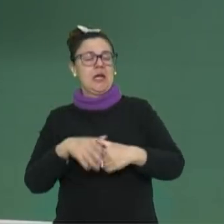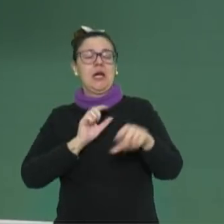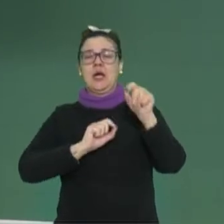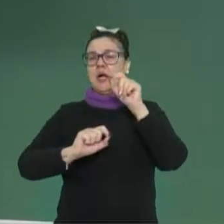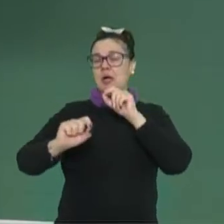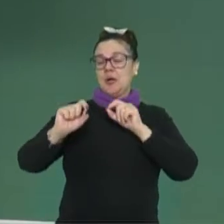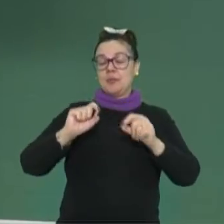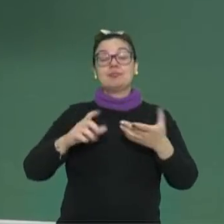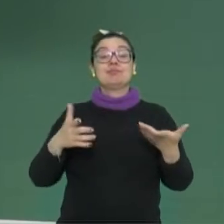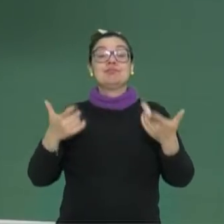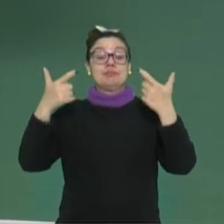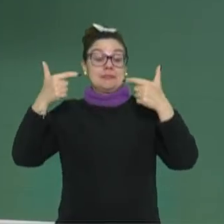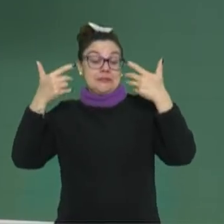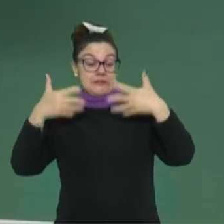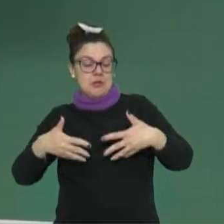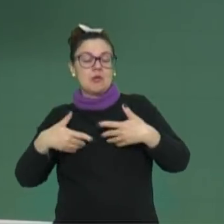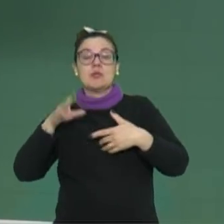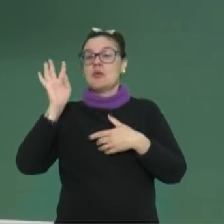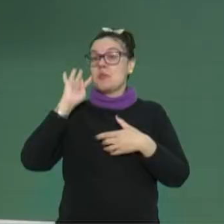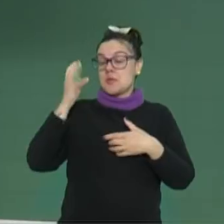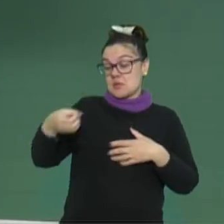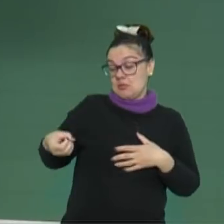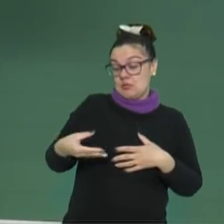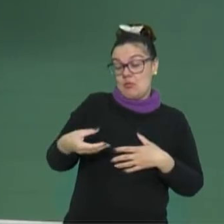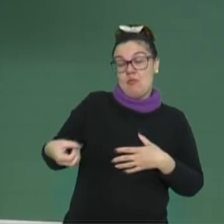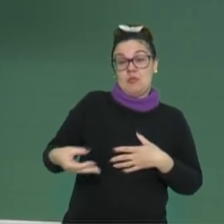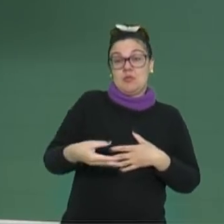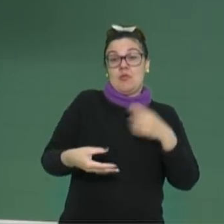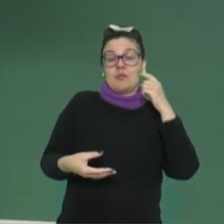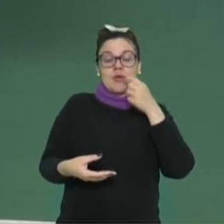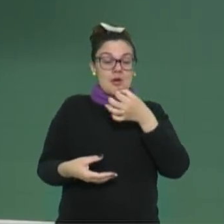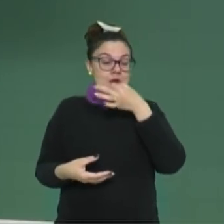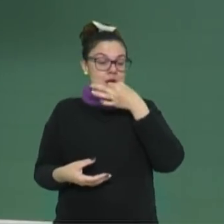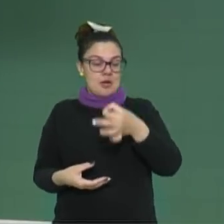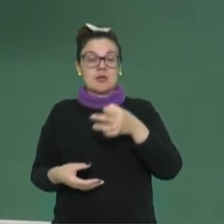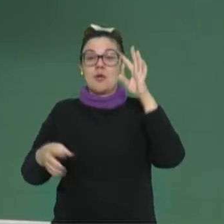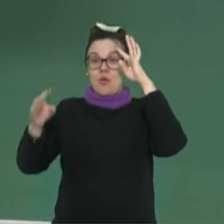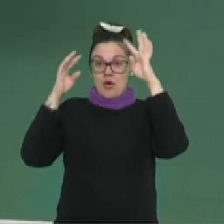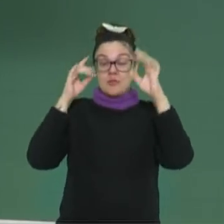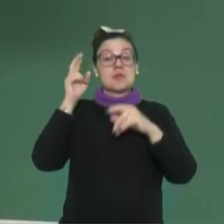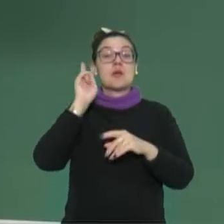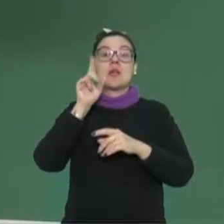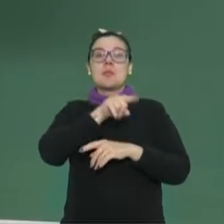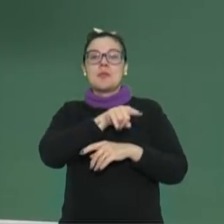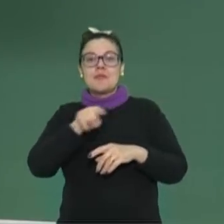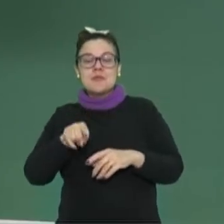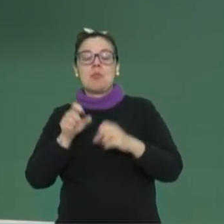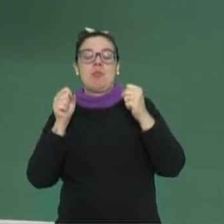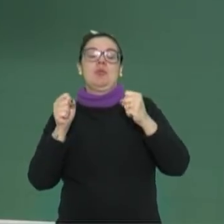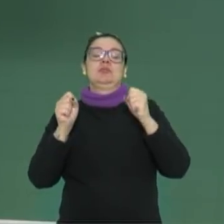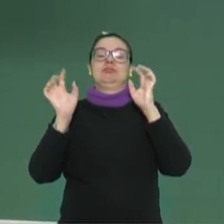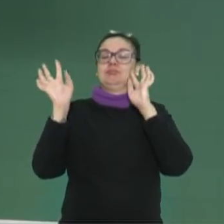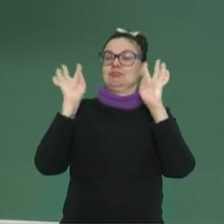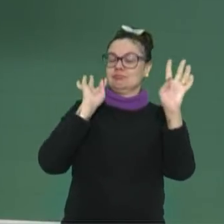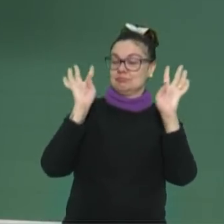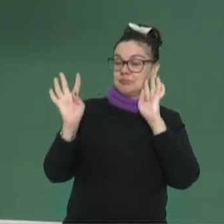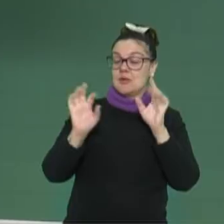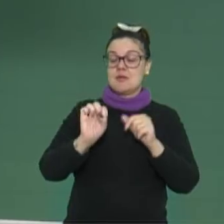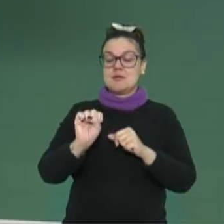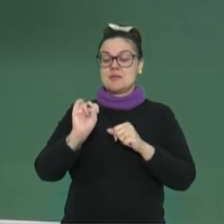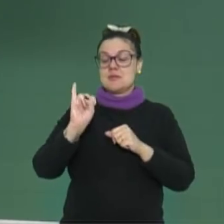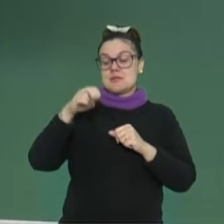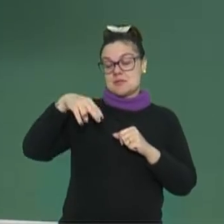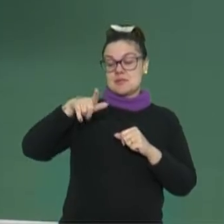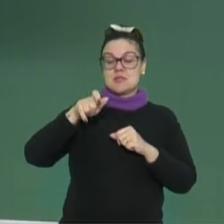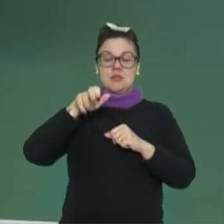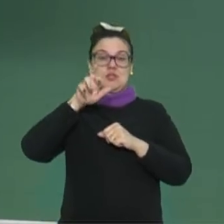verdade, existe para que a gente pense novas soluções, né? E a reflexão não se encerra aqui. Lembrando, você pode pensar a partir do Peter Singer ou não. É